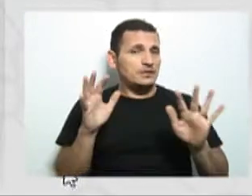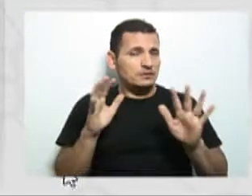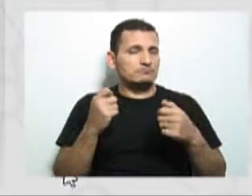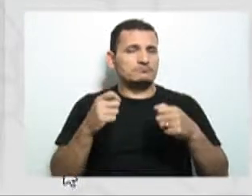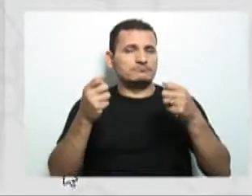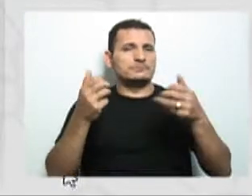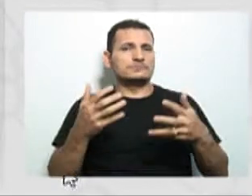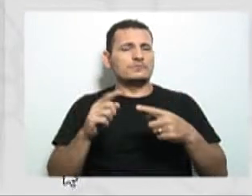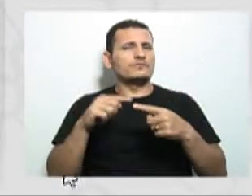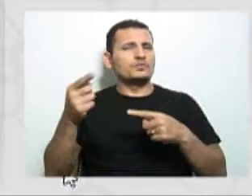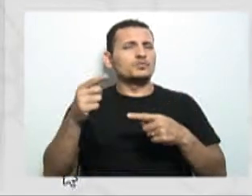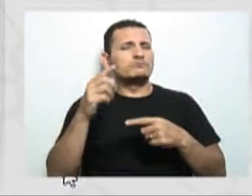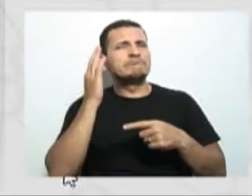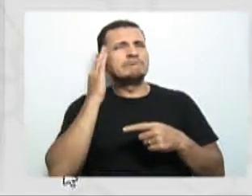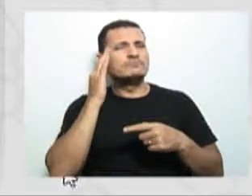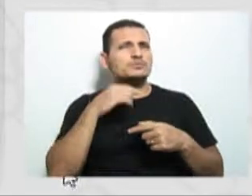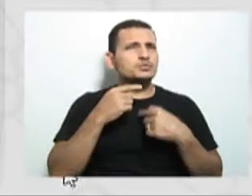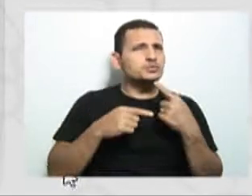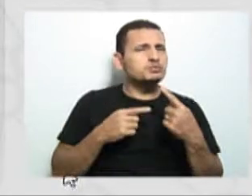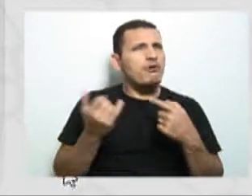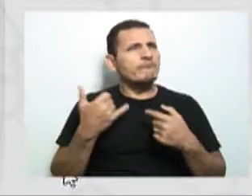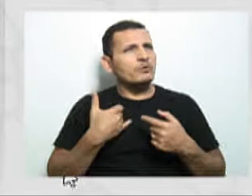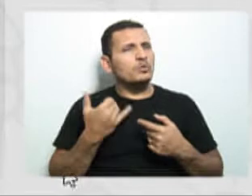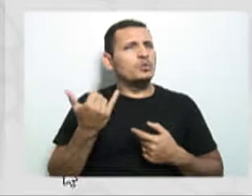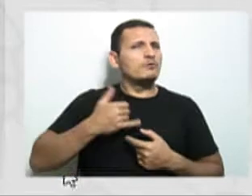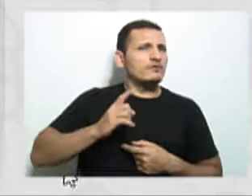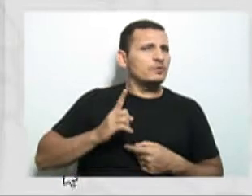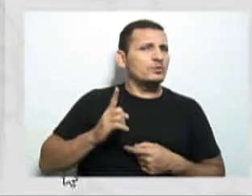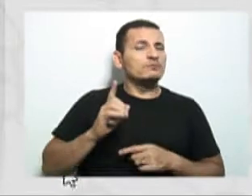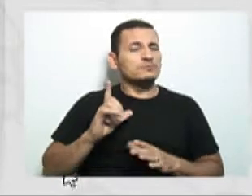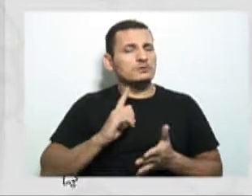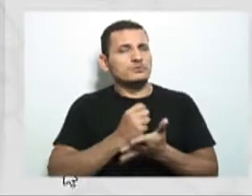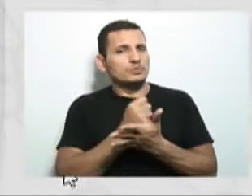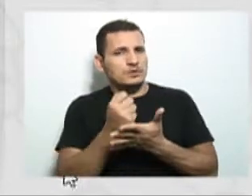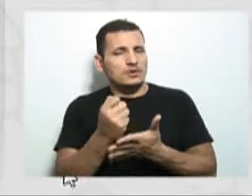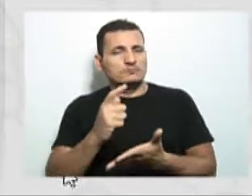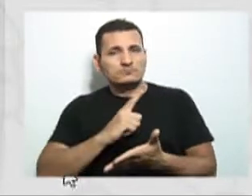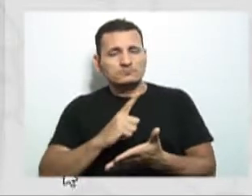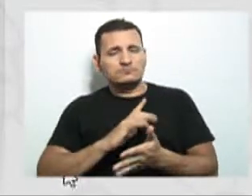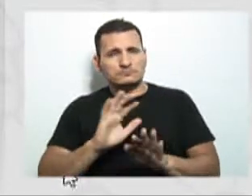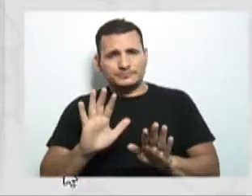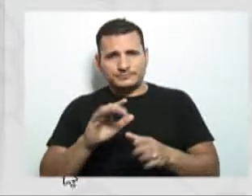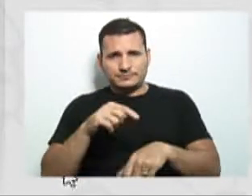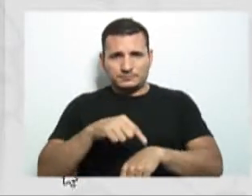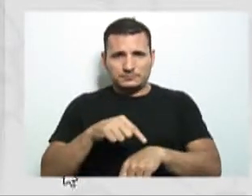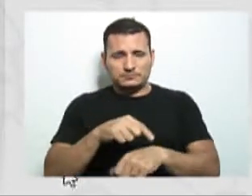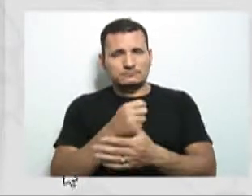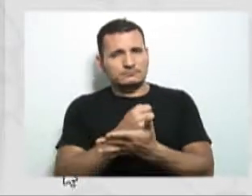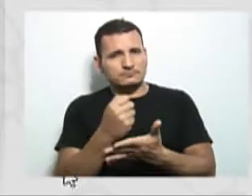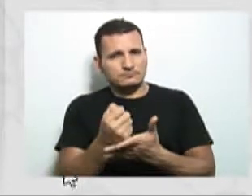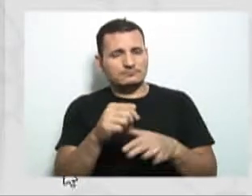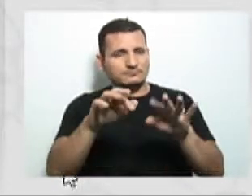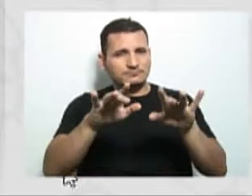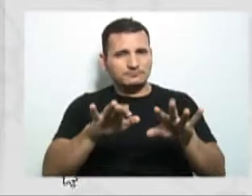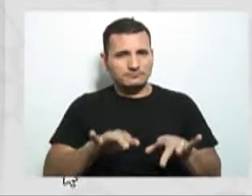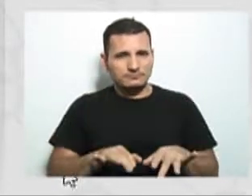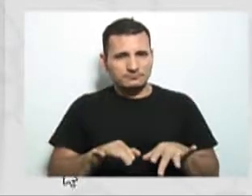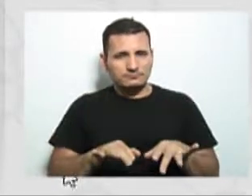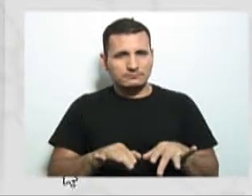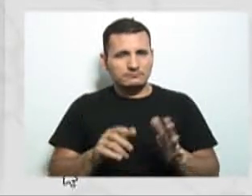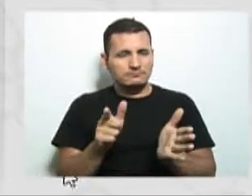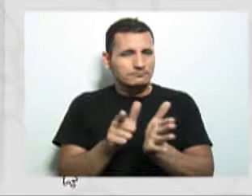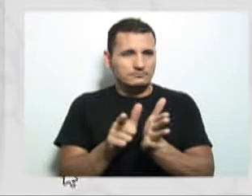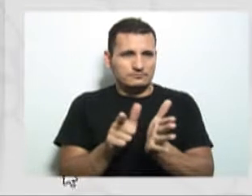não fique aquele disse-me-disse. Claro que nós teremos o contrato, com certeza. Mas que na hora do contrato, por exemplo, quando estiver redigido, quando estiver colocado no